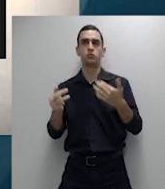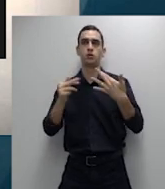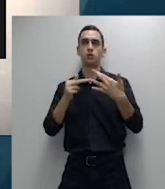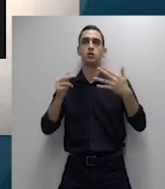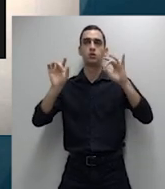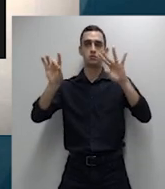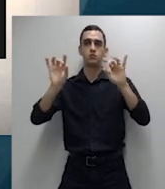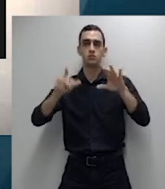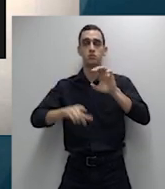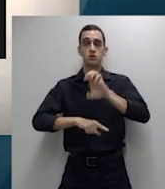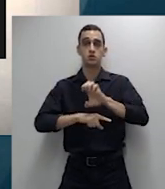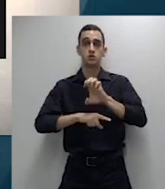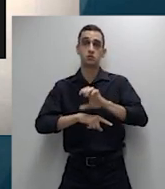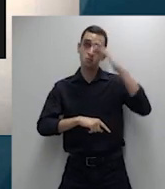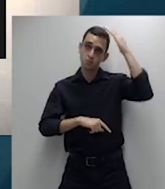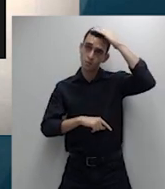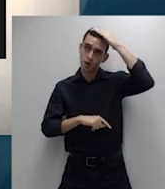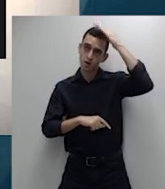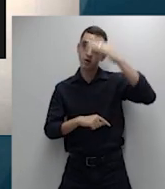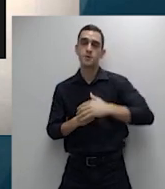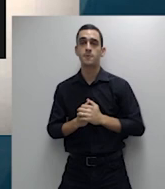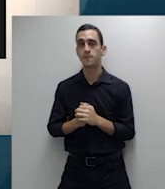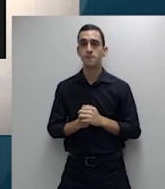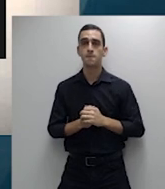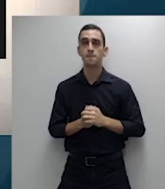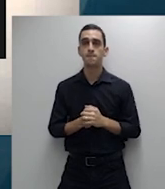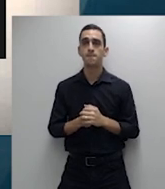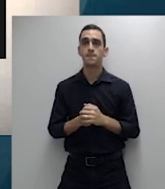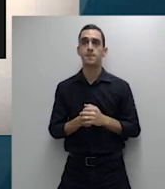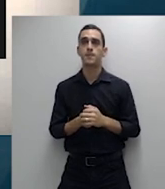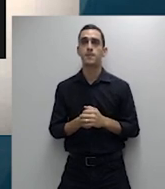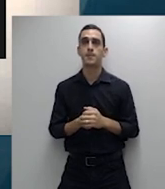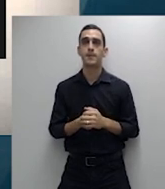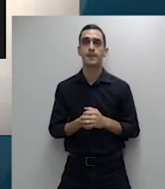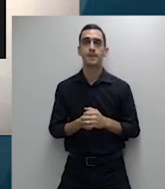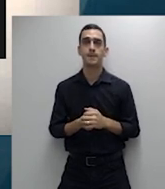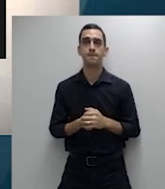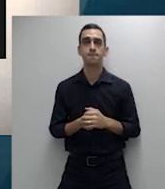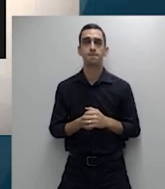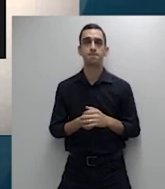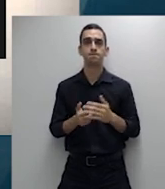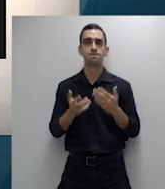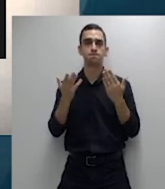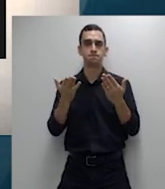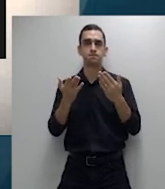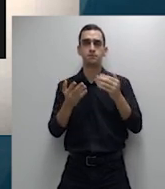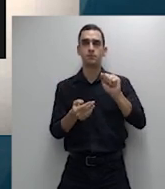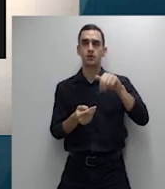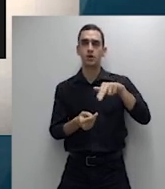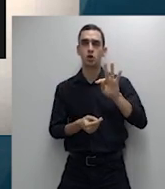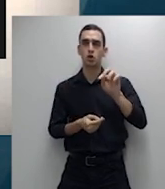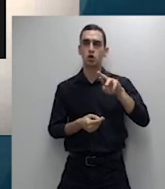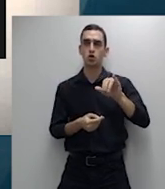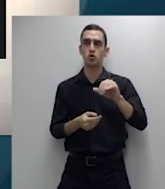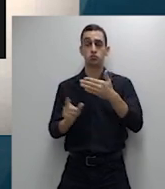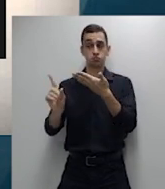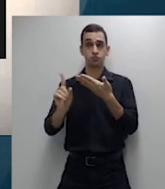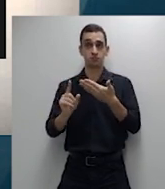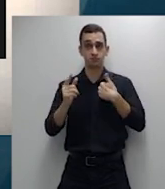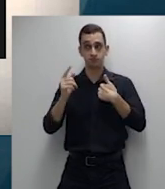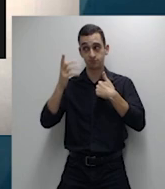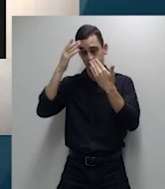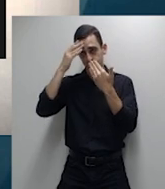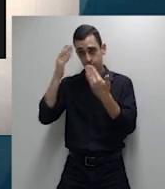do Estado do Pará e prejudicado O apelo especial dos particulares Dr Antônio de um julgamento Muito obrigado nos